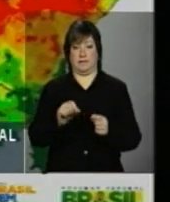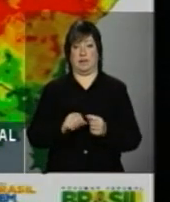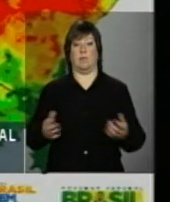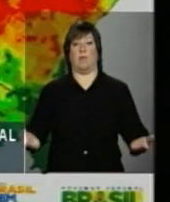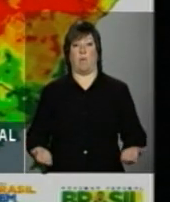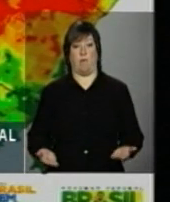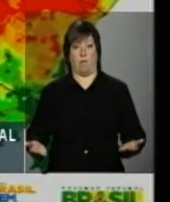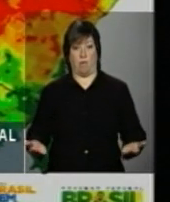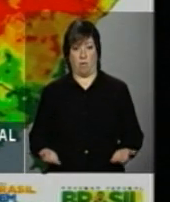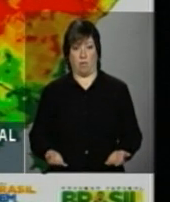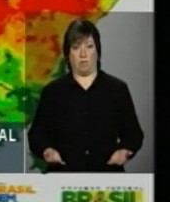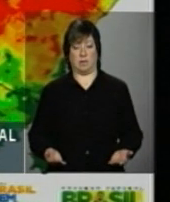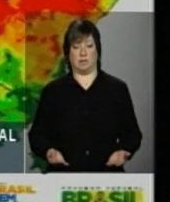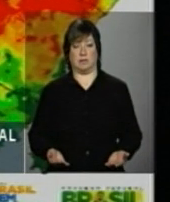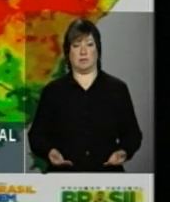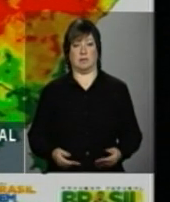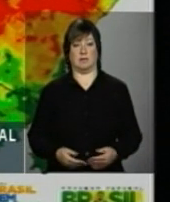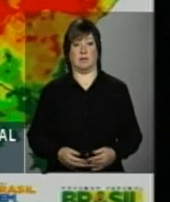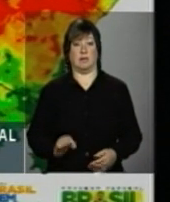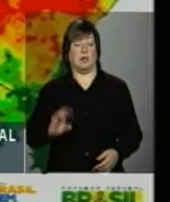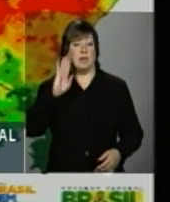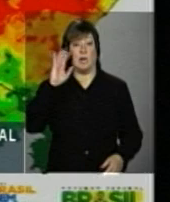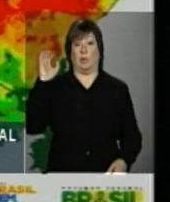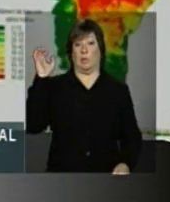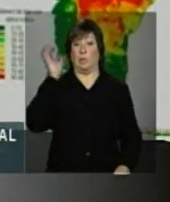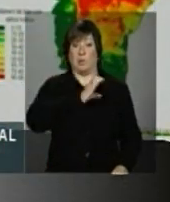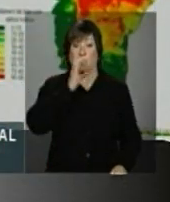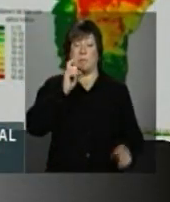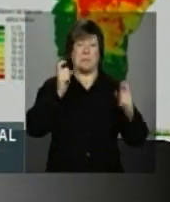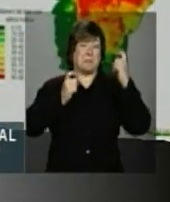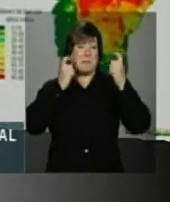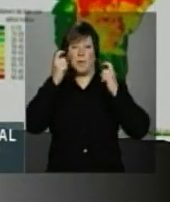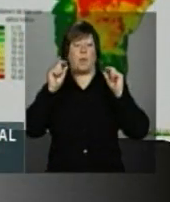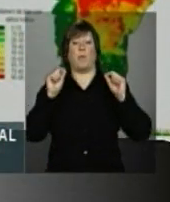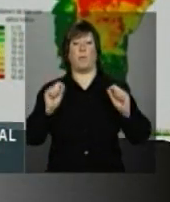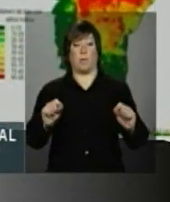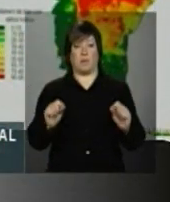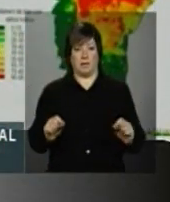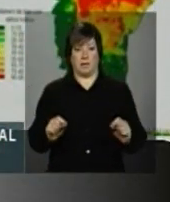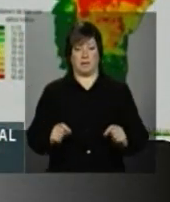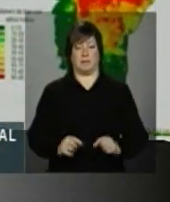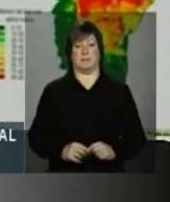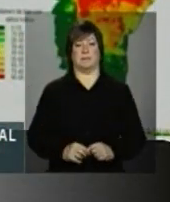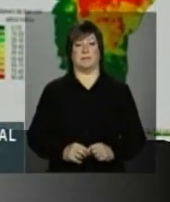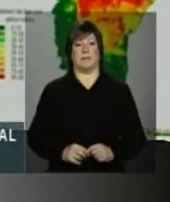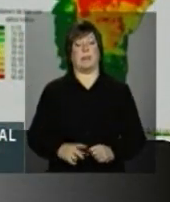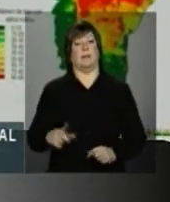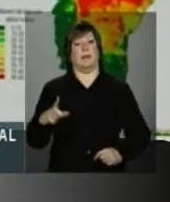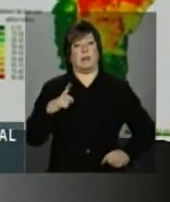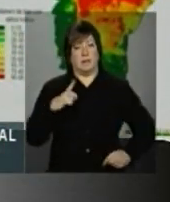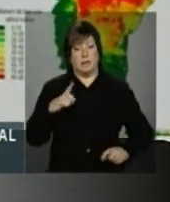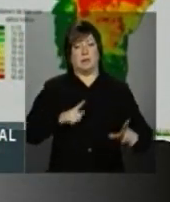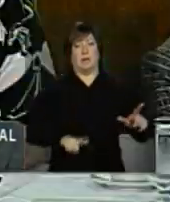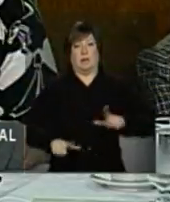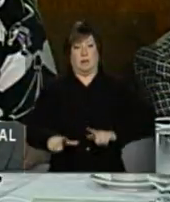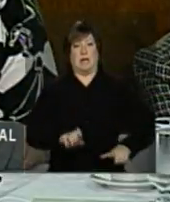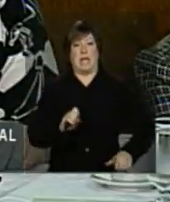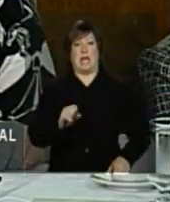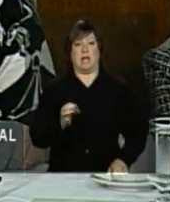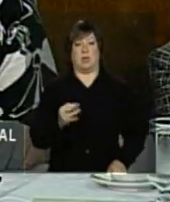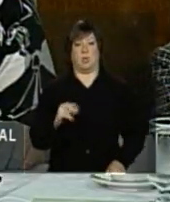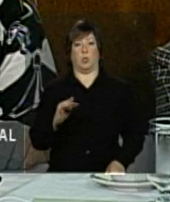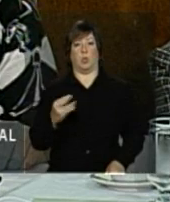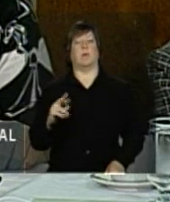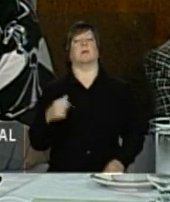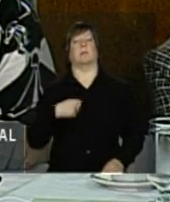eh em caráter emergencial preocupados com com que temos ações estruturantes mas o nível da